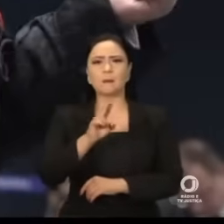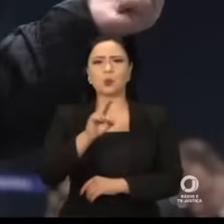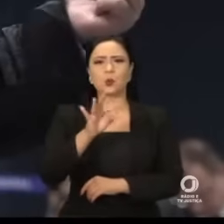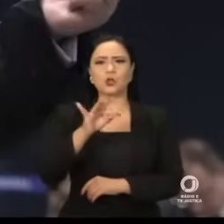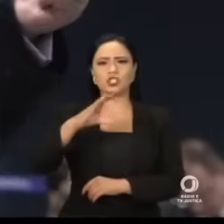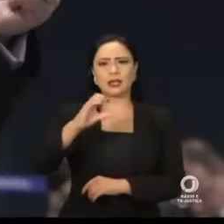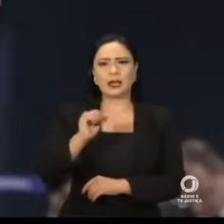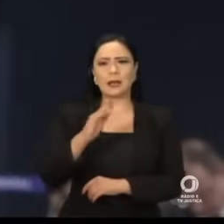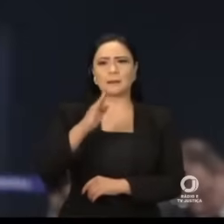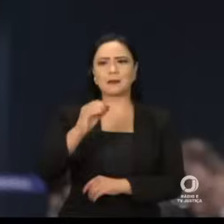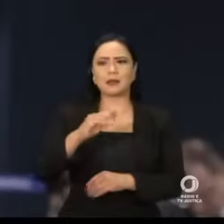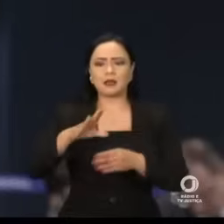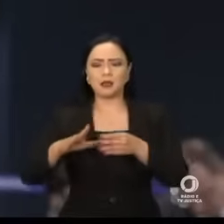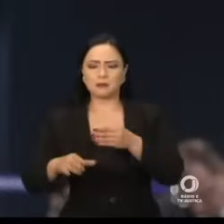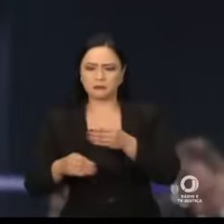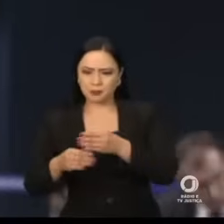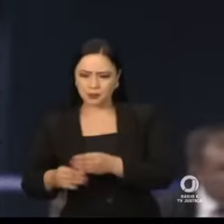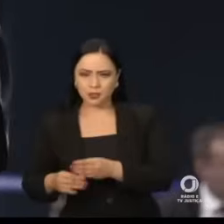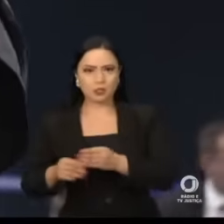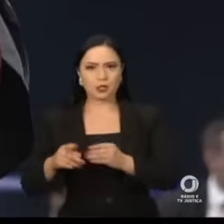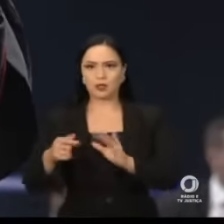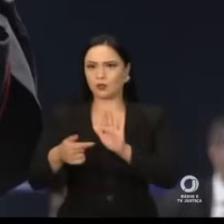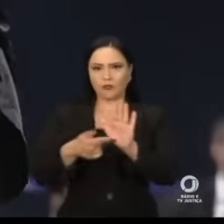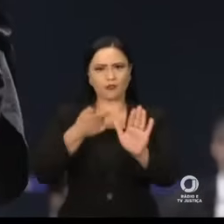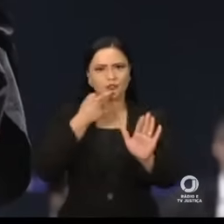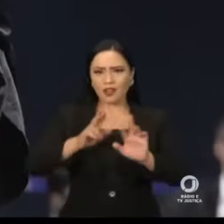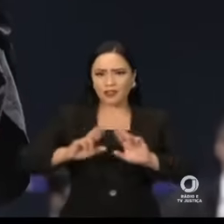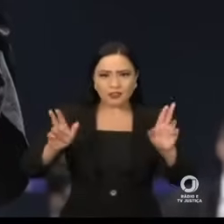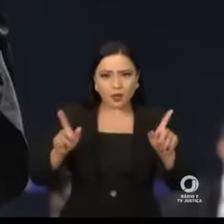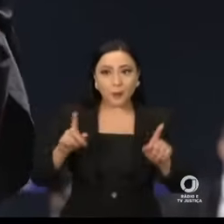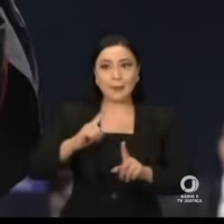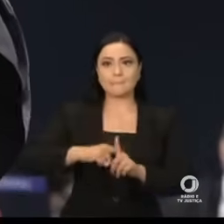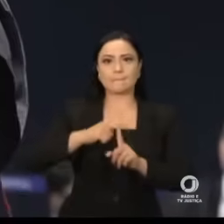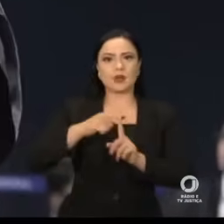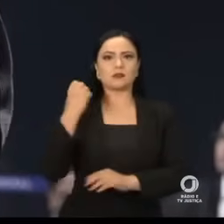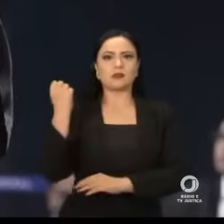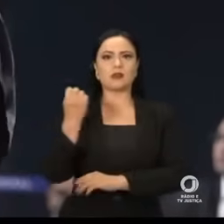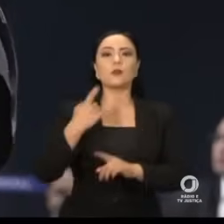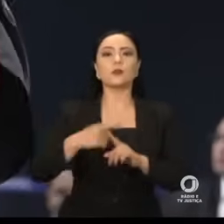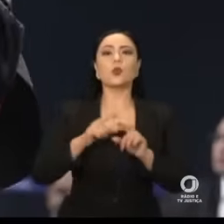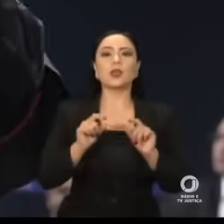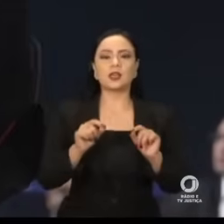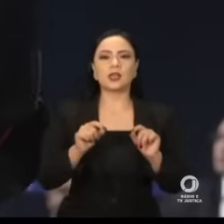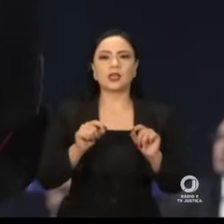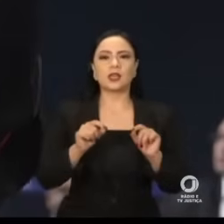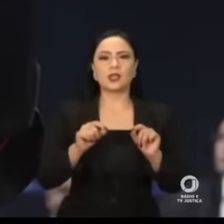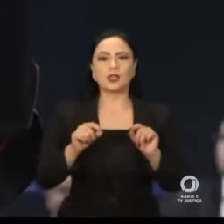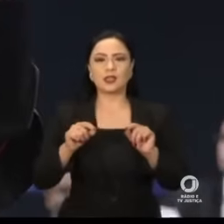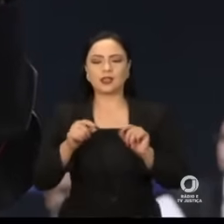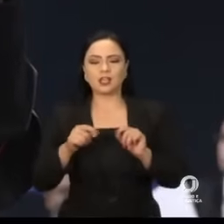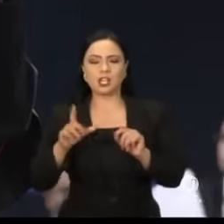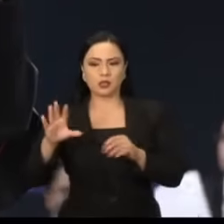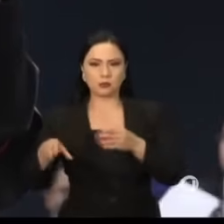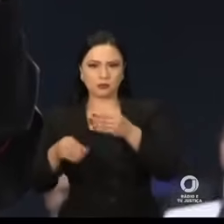doutor Demóstenes. É muito mais grave, porque a jabuticaba existe aqui no